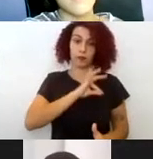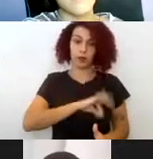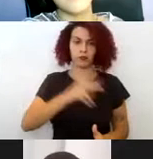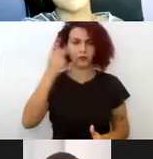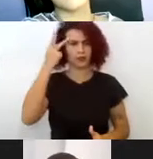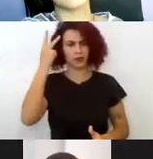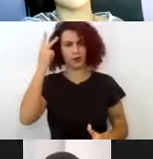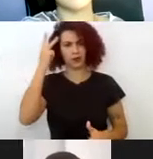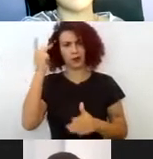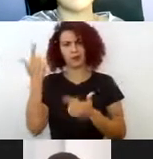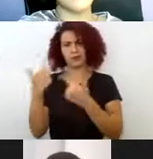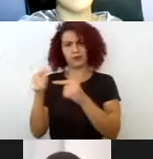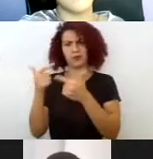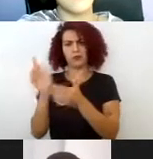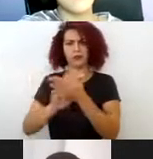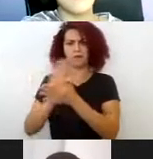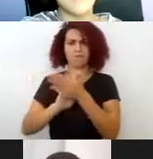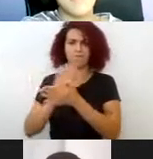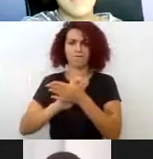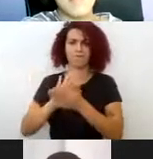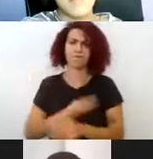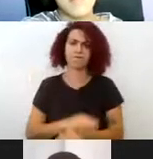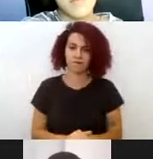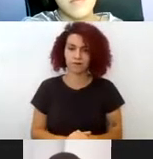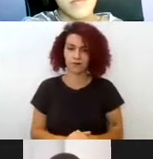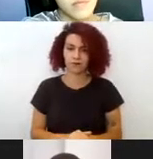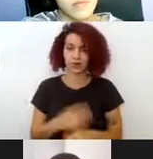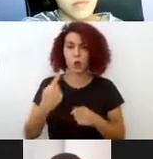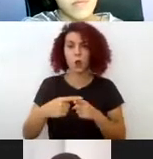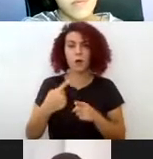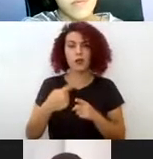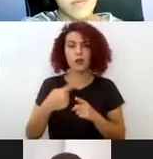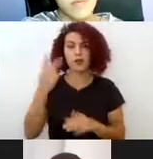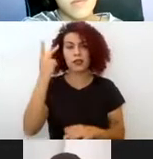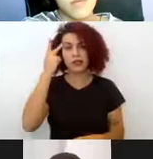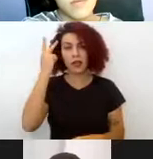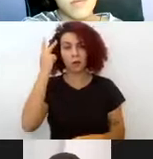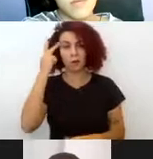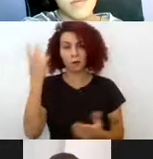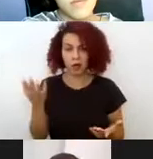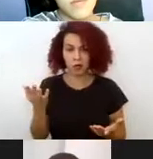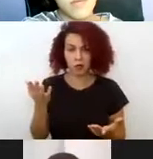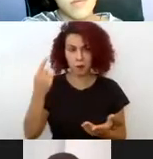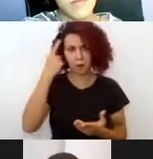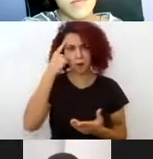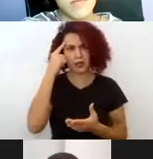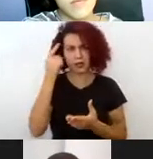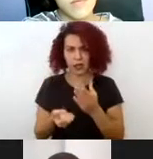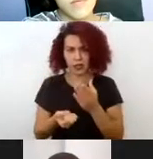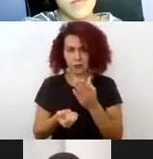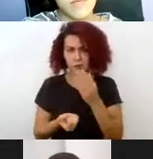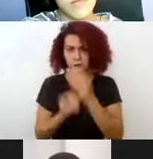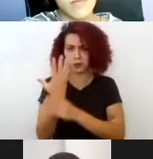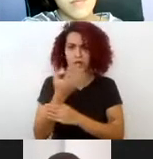existe ver Ah tá porque tu não gente São Paulo não é lá essas coisas para produção de café não